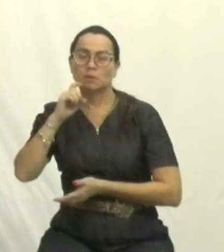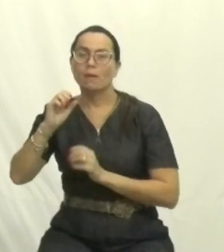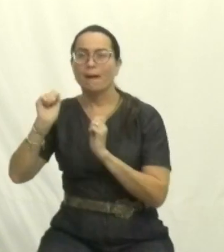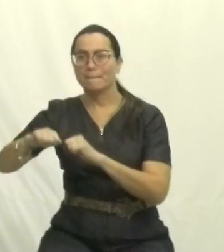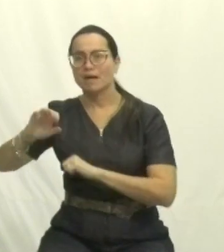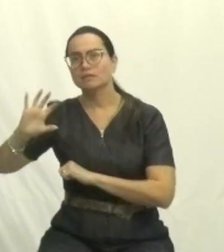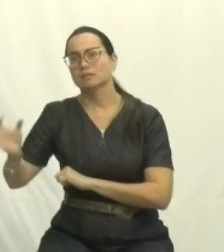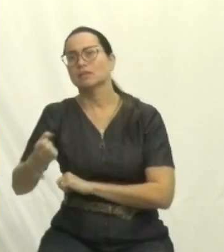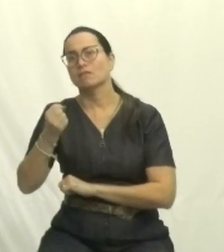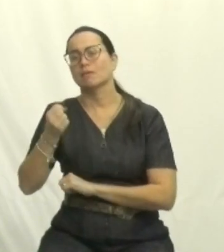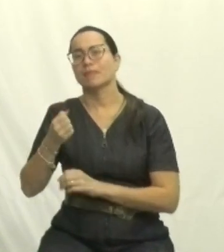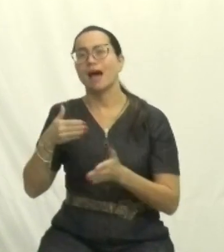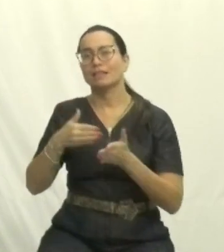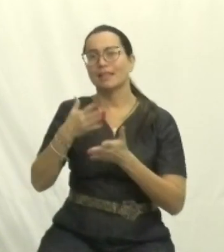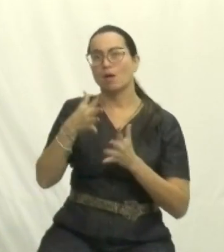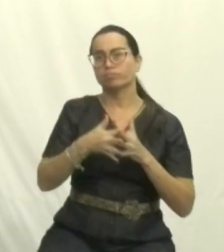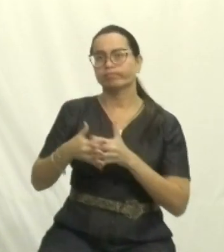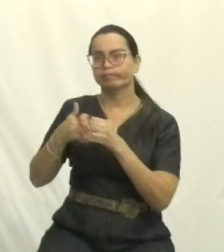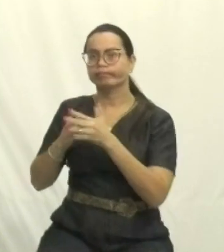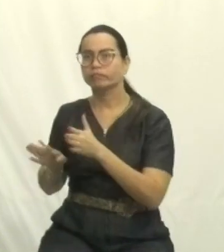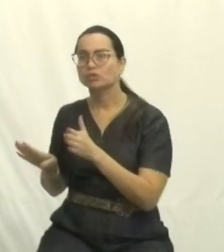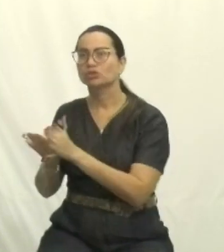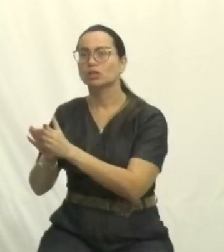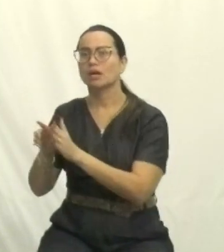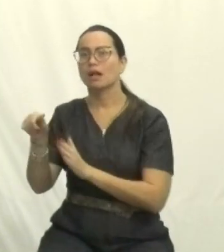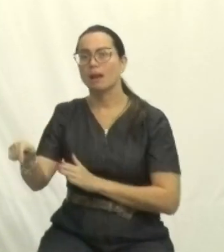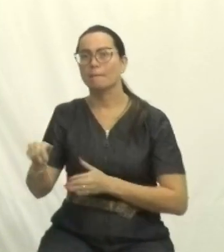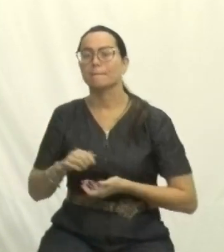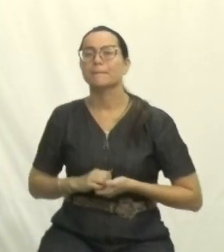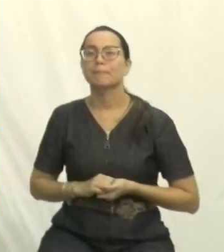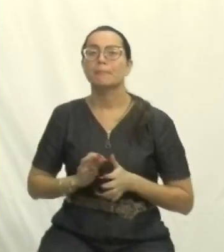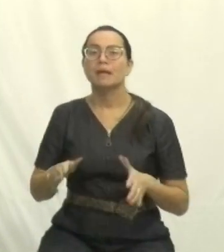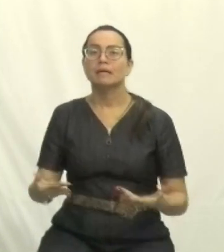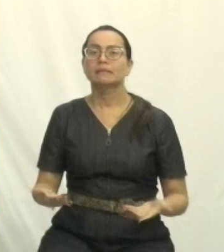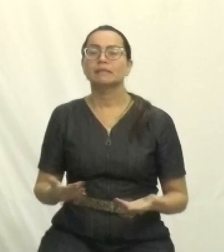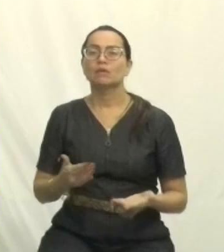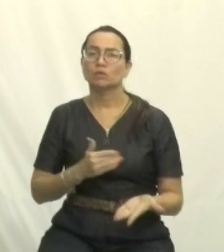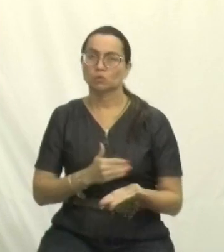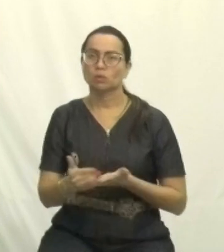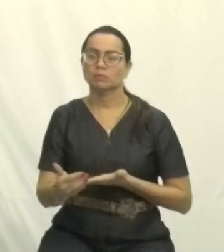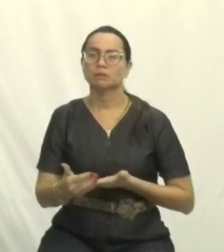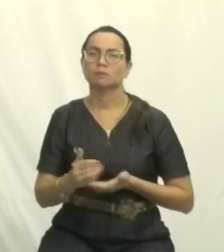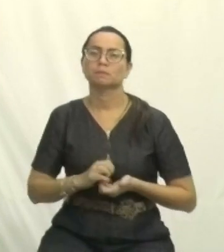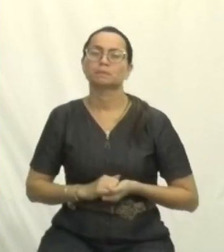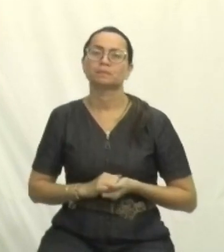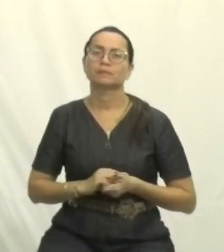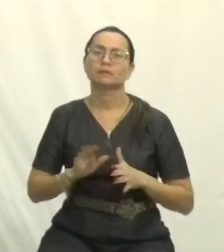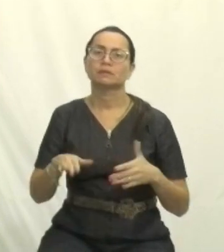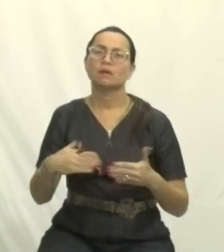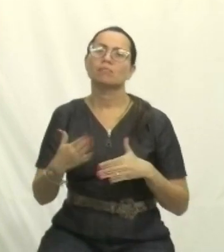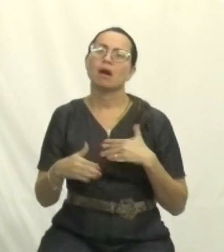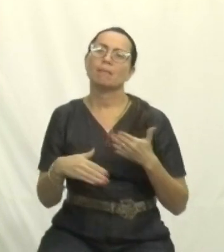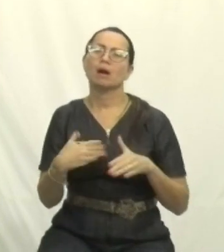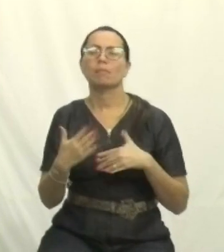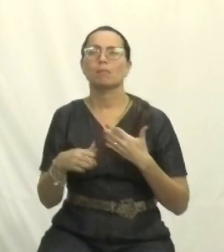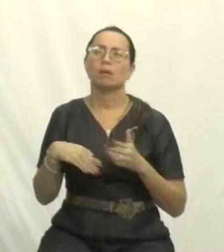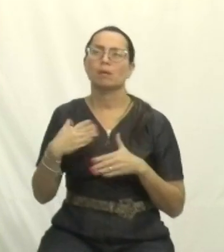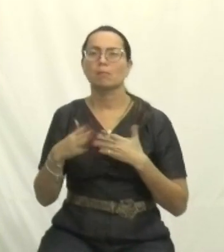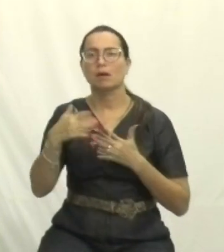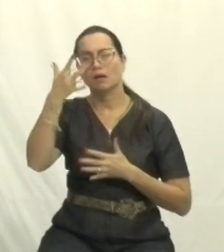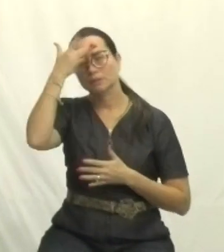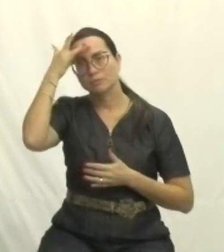chegue ou até o nosso caminhão chegar. Então, esse foi o início da atividade. E aí, com o passar do tempo, essas pessoas também